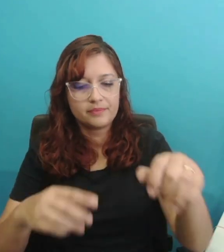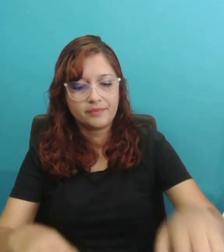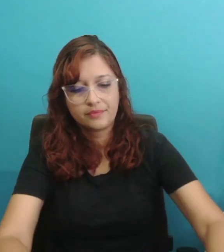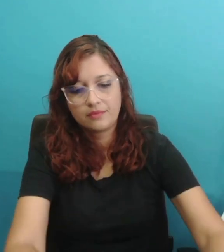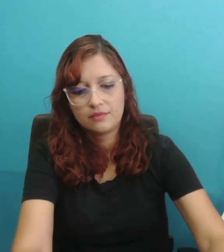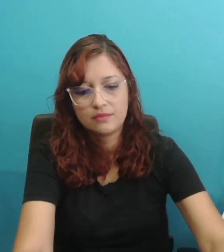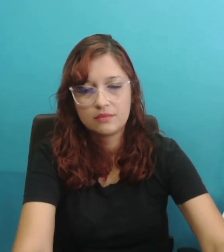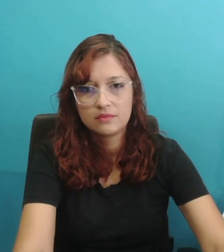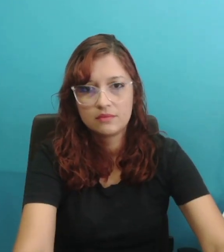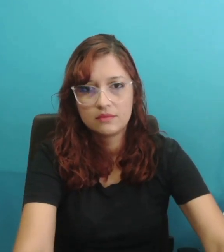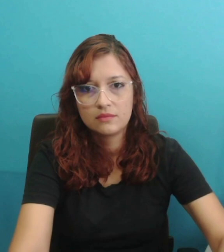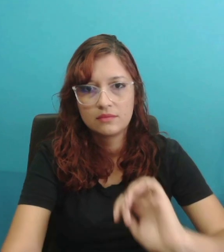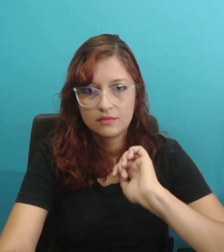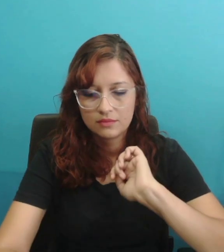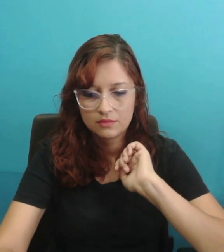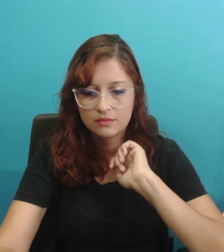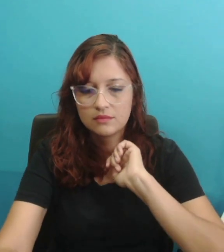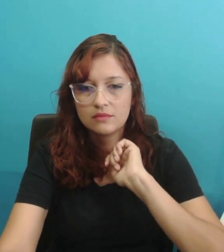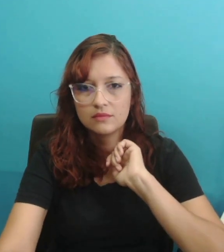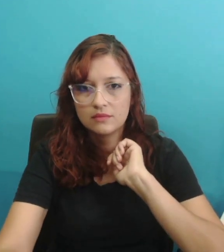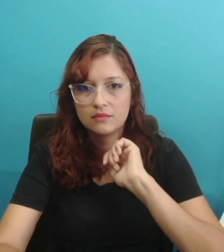Aí eu coloco o verbo ter.